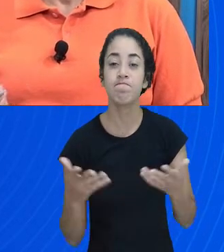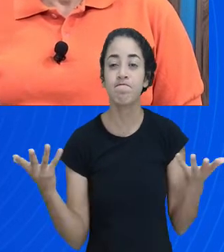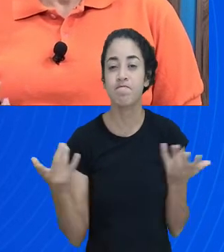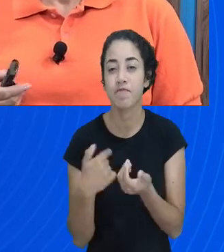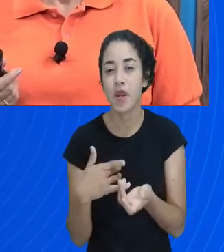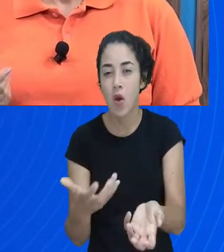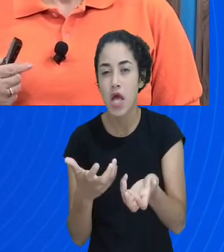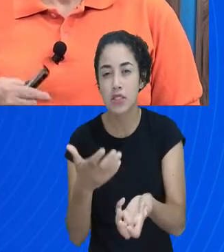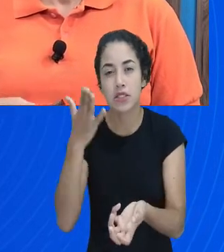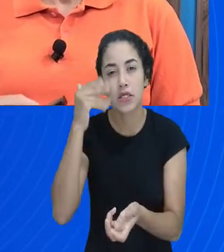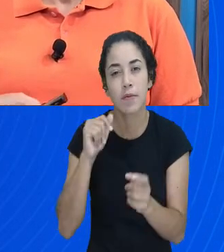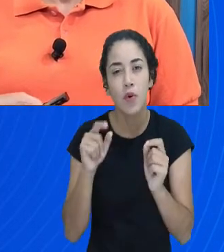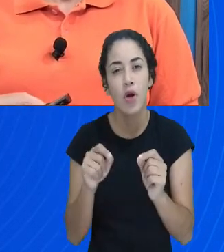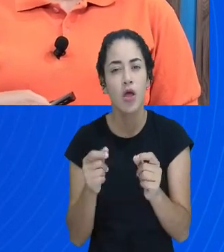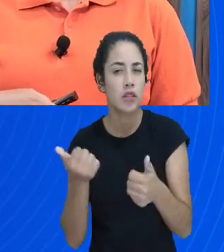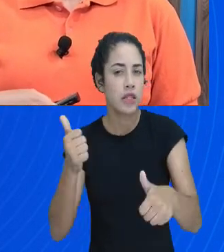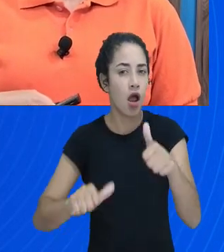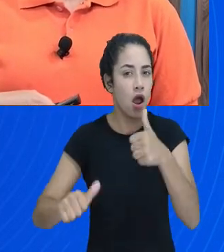a análise